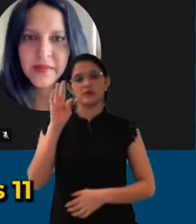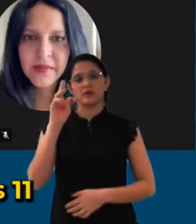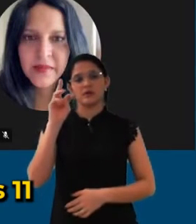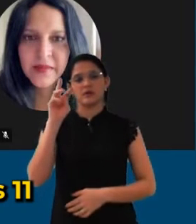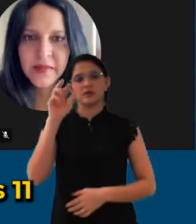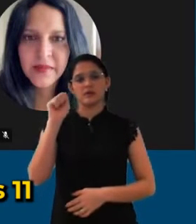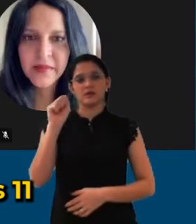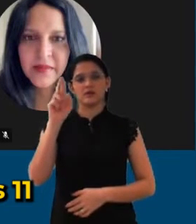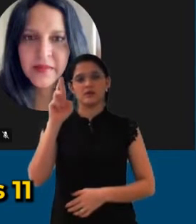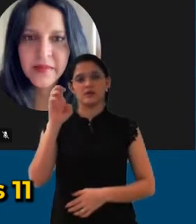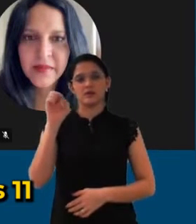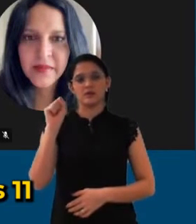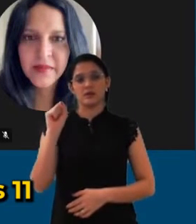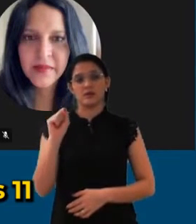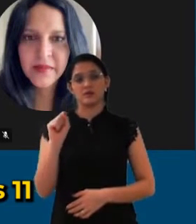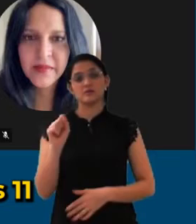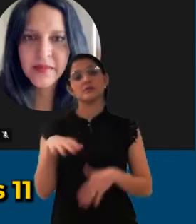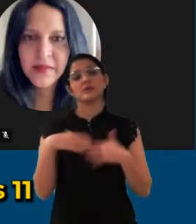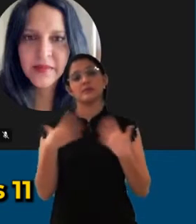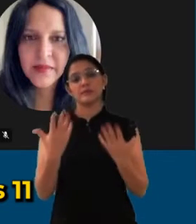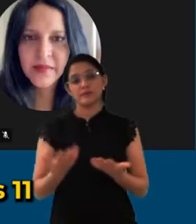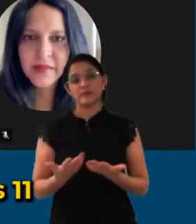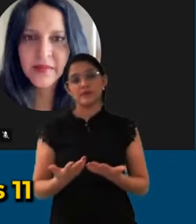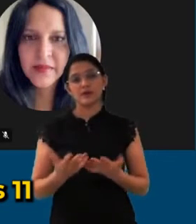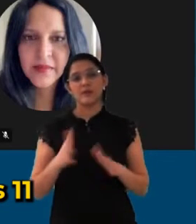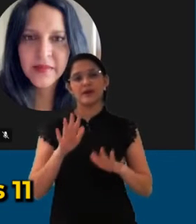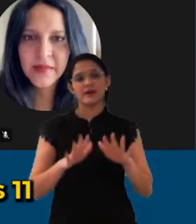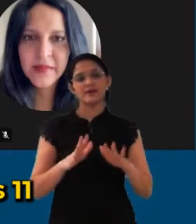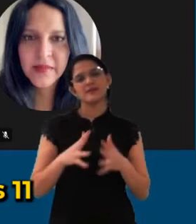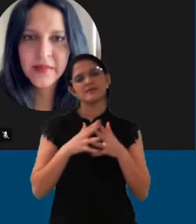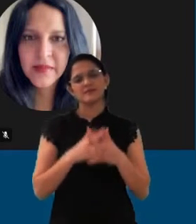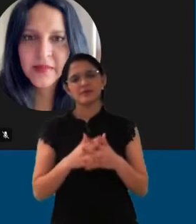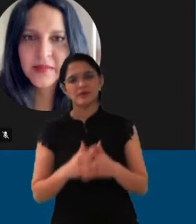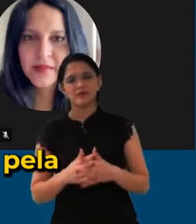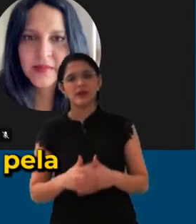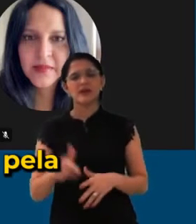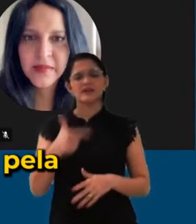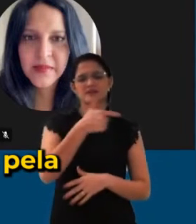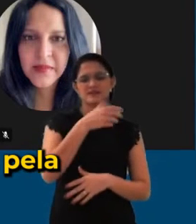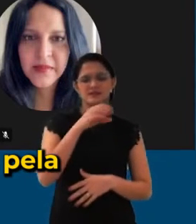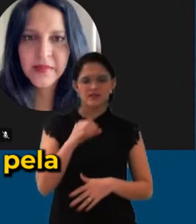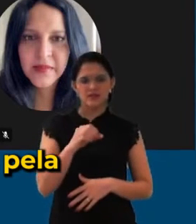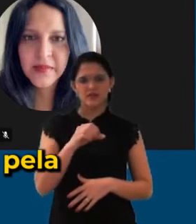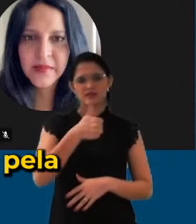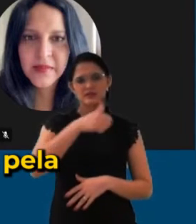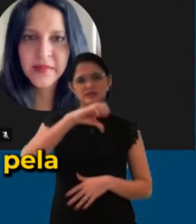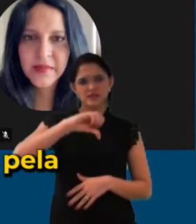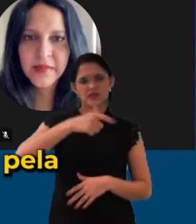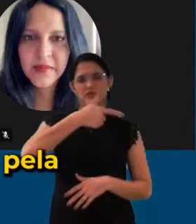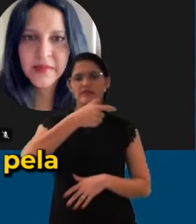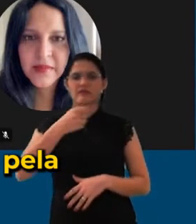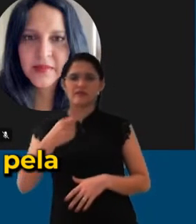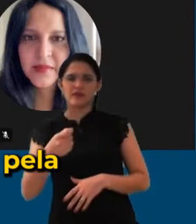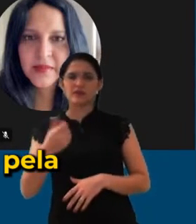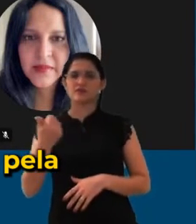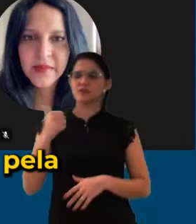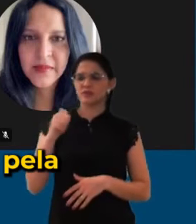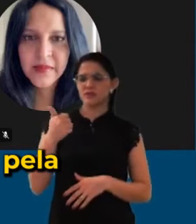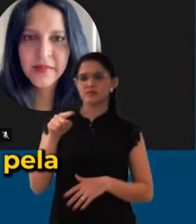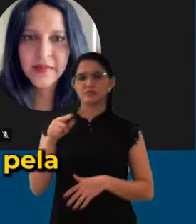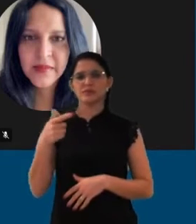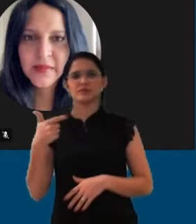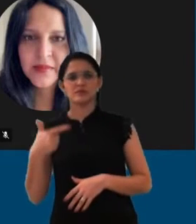ponto que não fica claro entre os 19, os 20 e os 11,2. A área efetivamente ocupada e delimitada